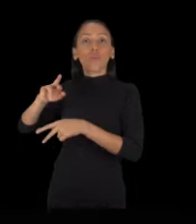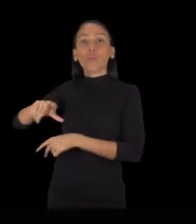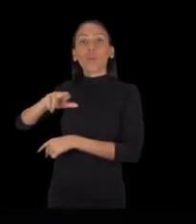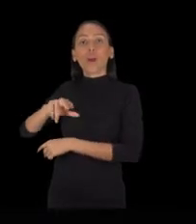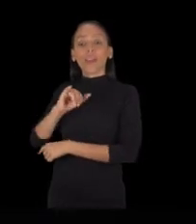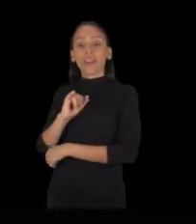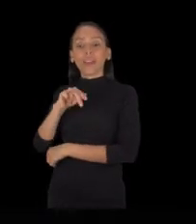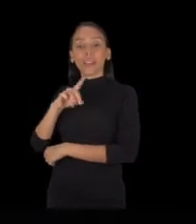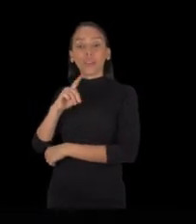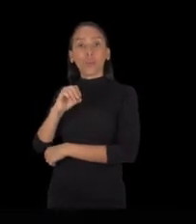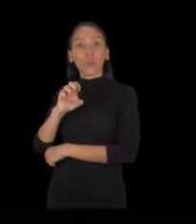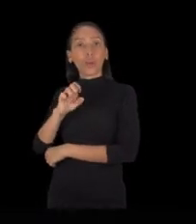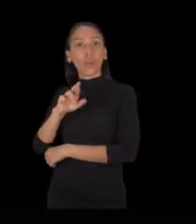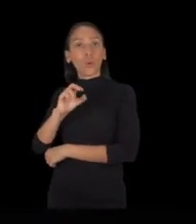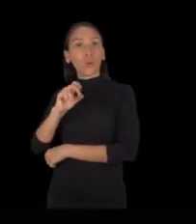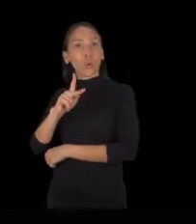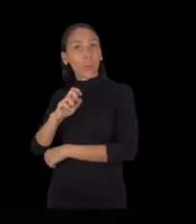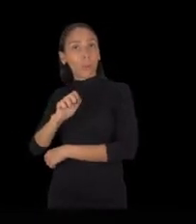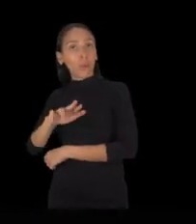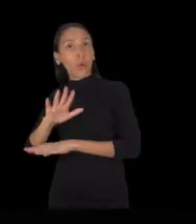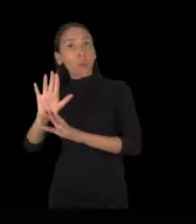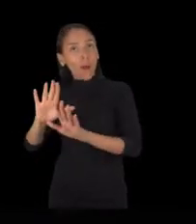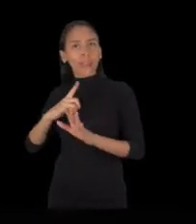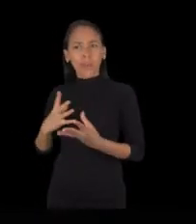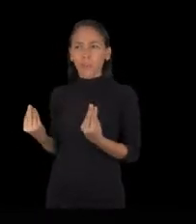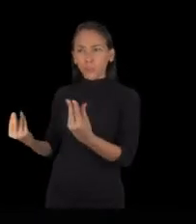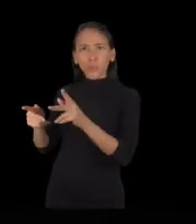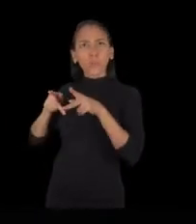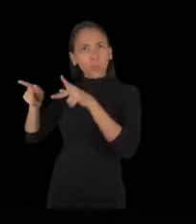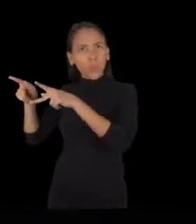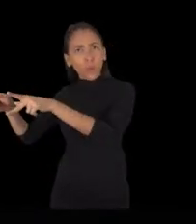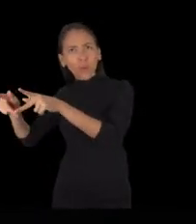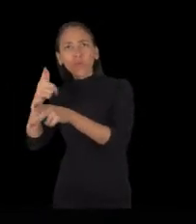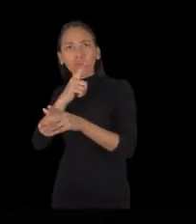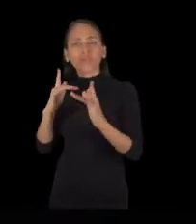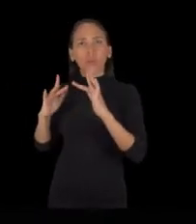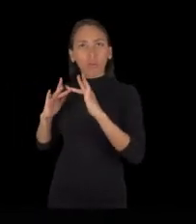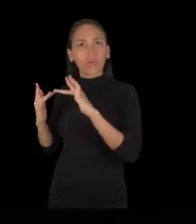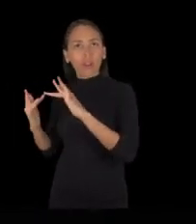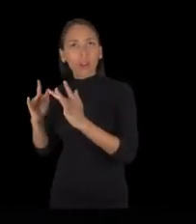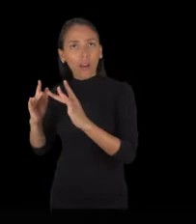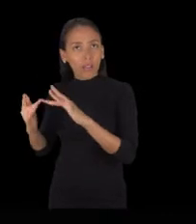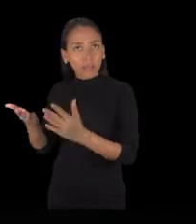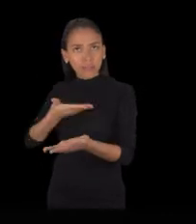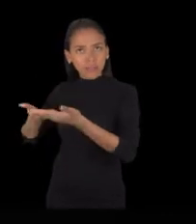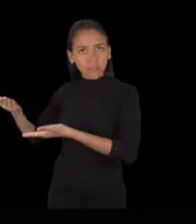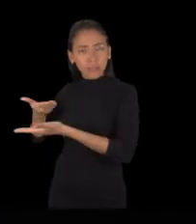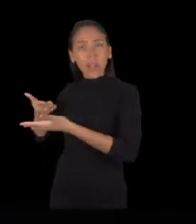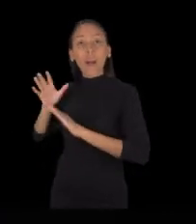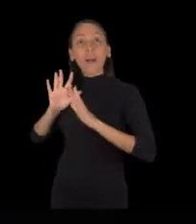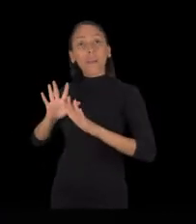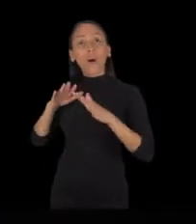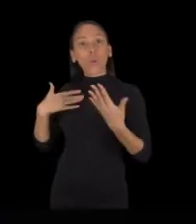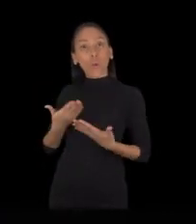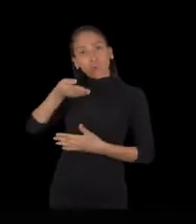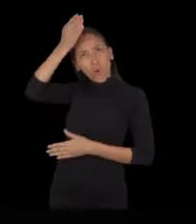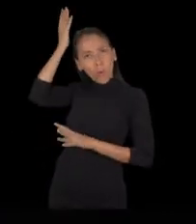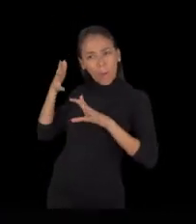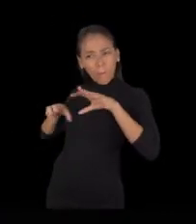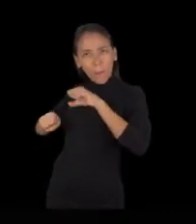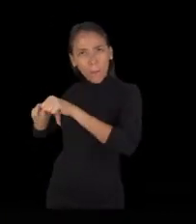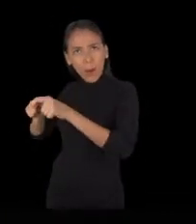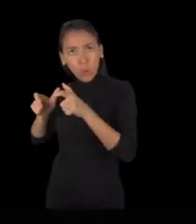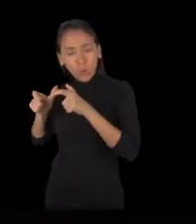Mas havia outros povos indo-europeus com os quais eles interagiram, mas o que aconteceu do ponto de vista administrativo foi que eles